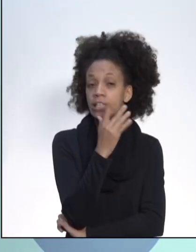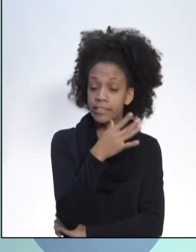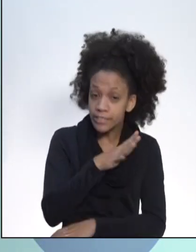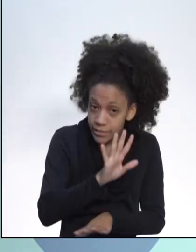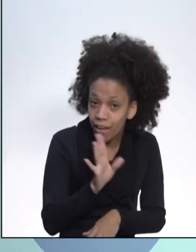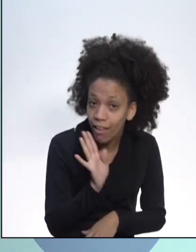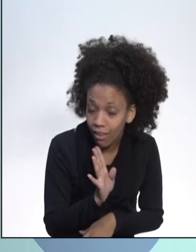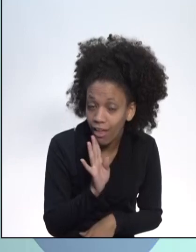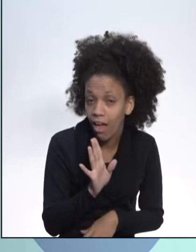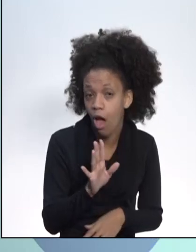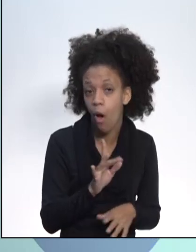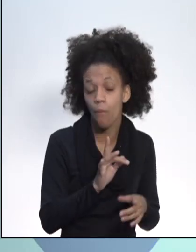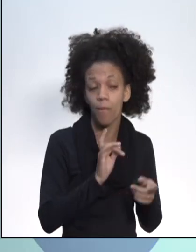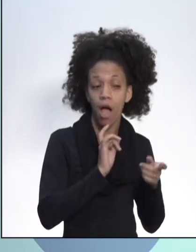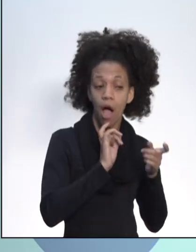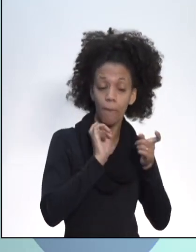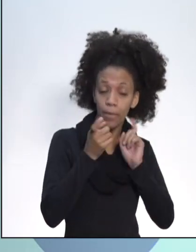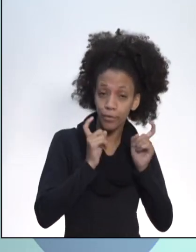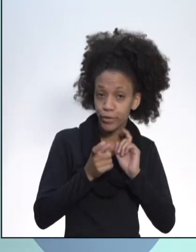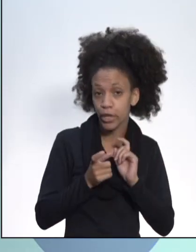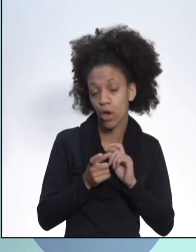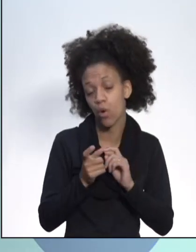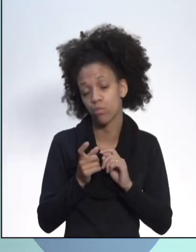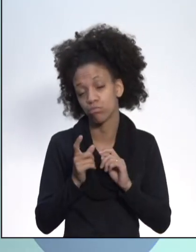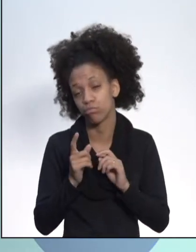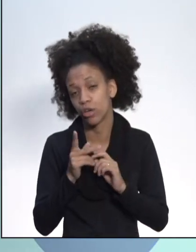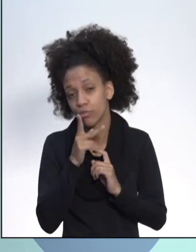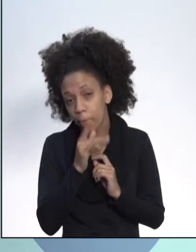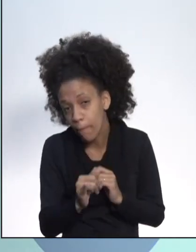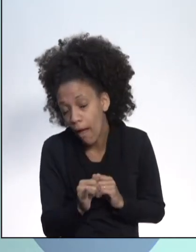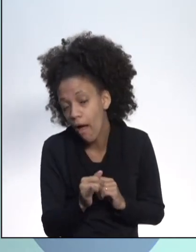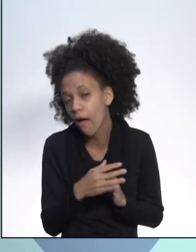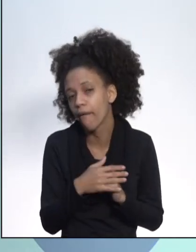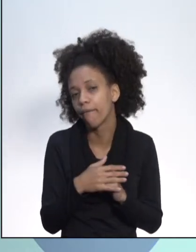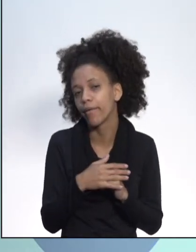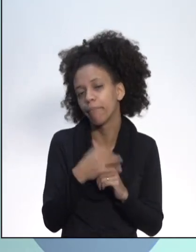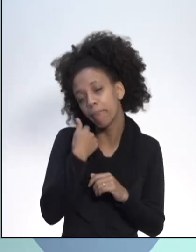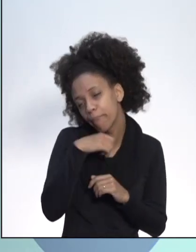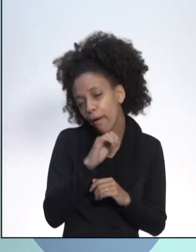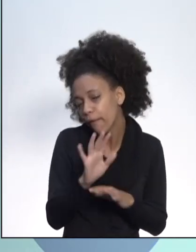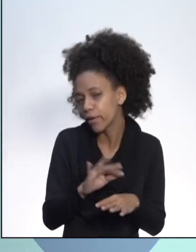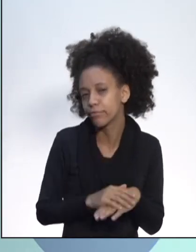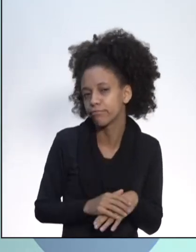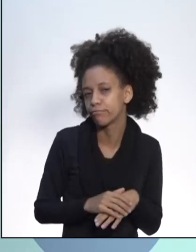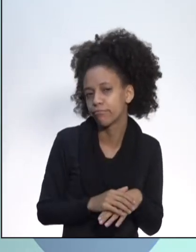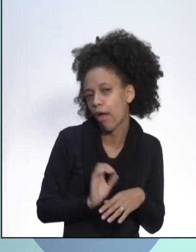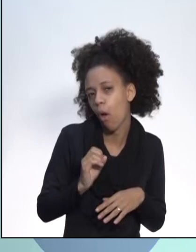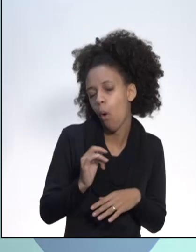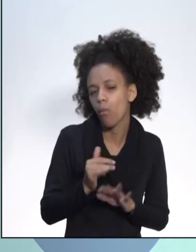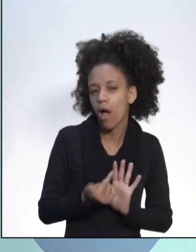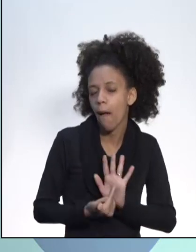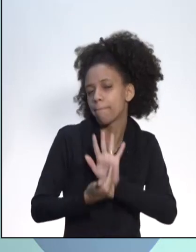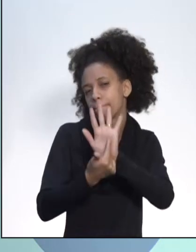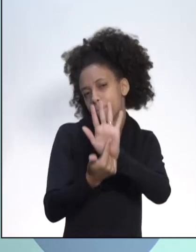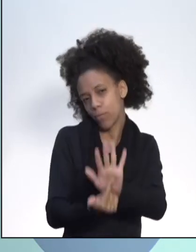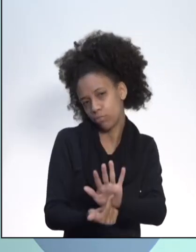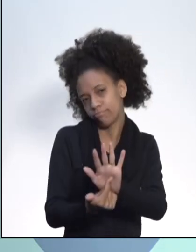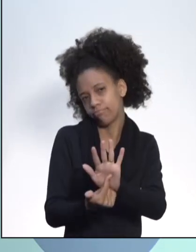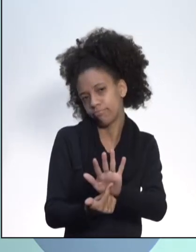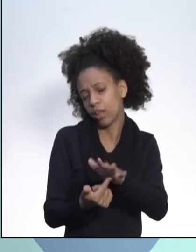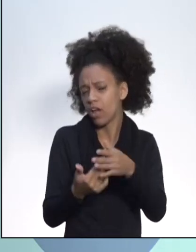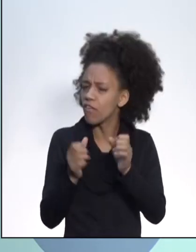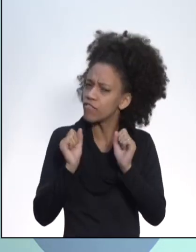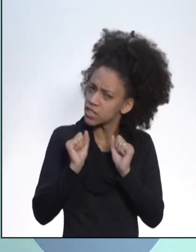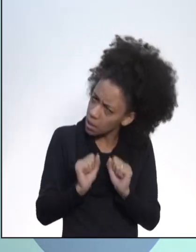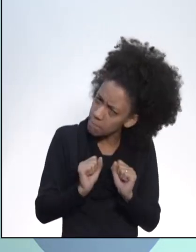bacana é uma reunião de pais ou um evento de alguma apresentação da escola. Você pode